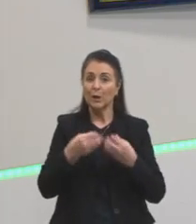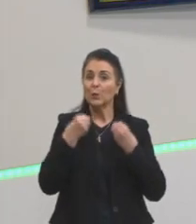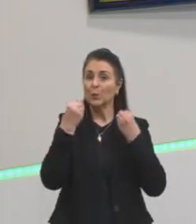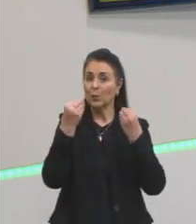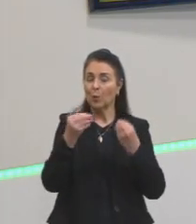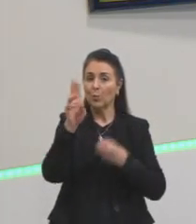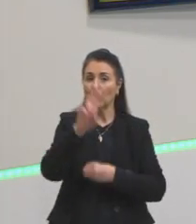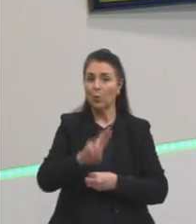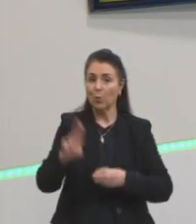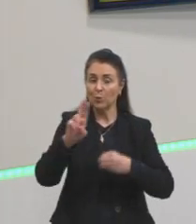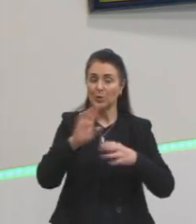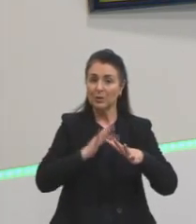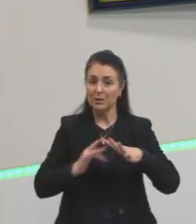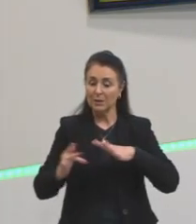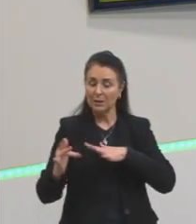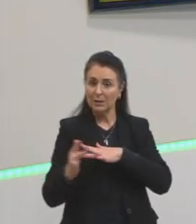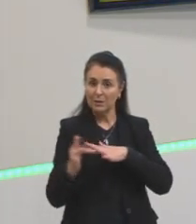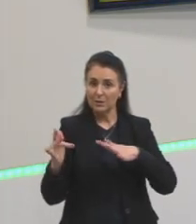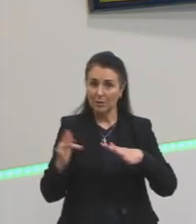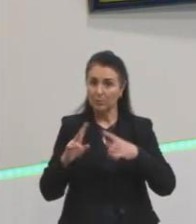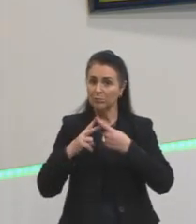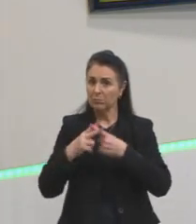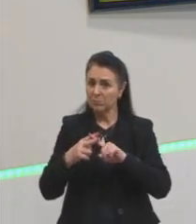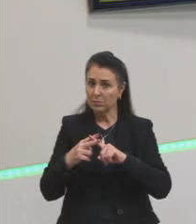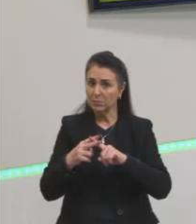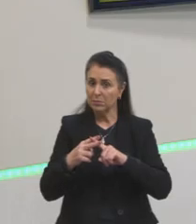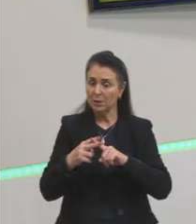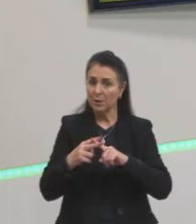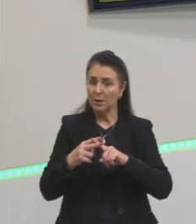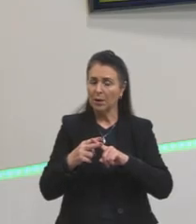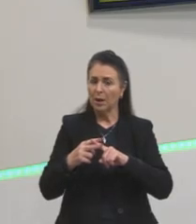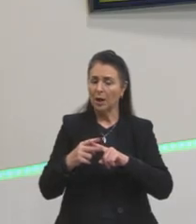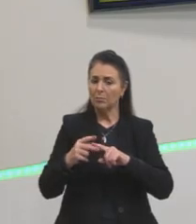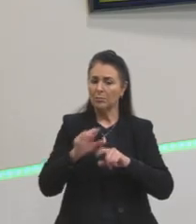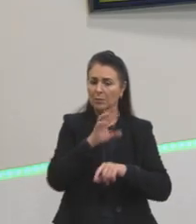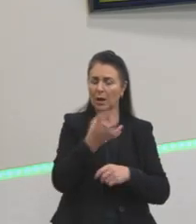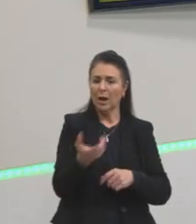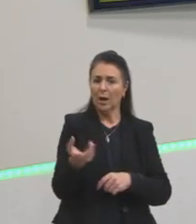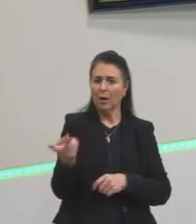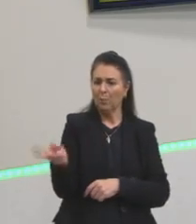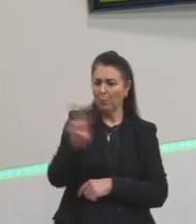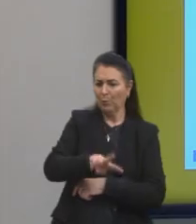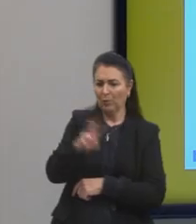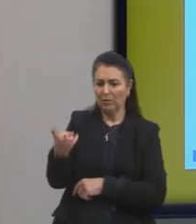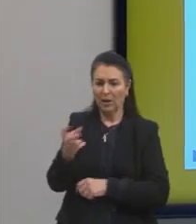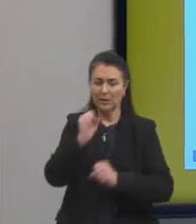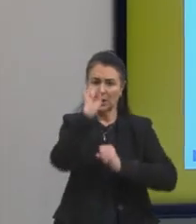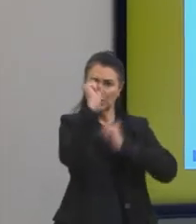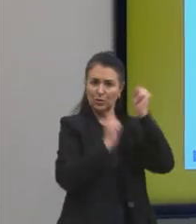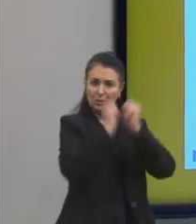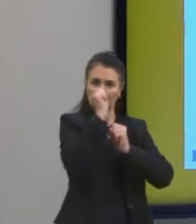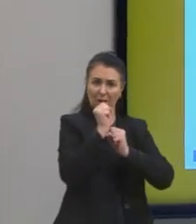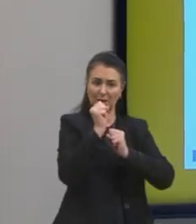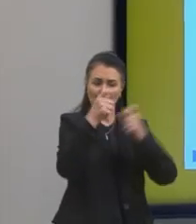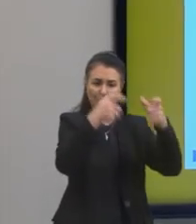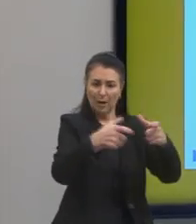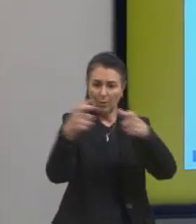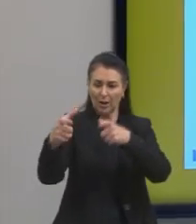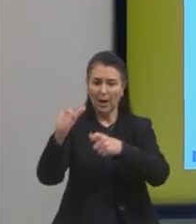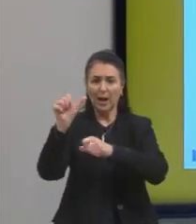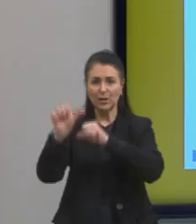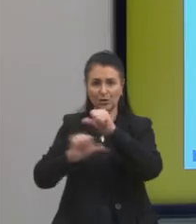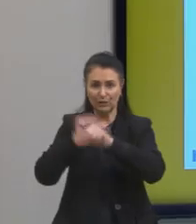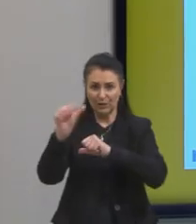utilização das redes sociais como ferramenta não transferência de em locais onde essas disputas de